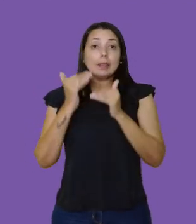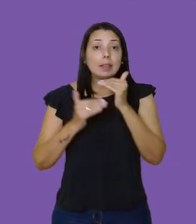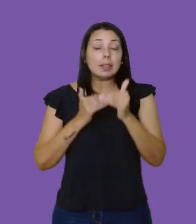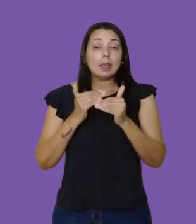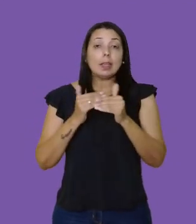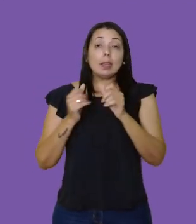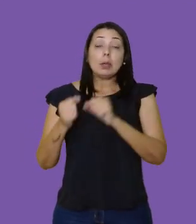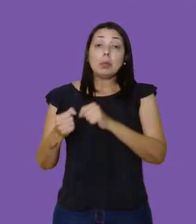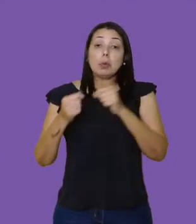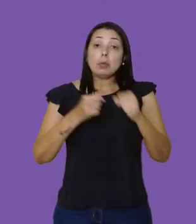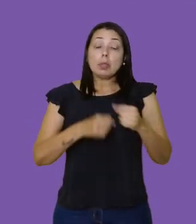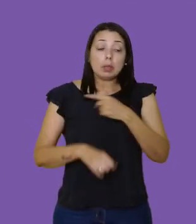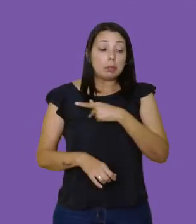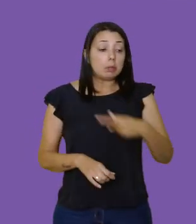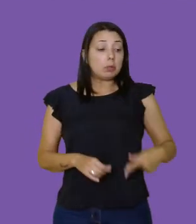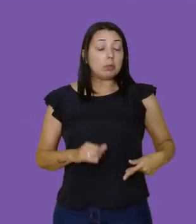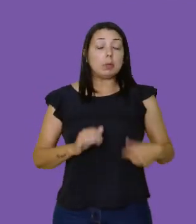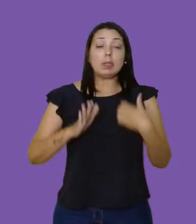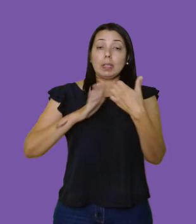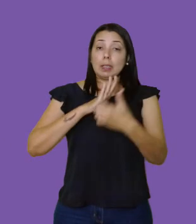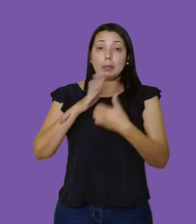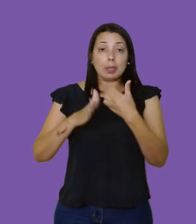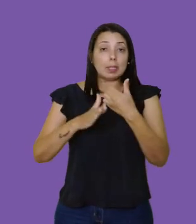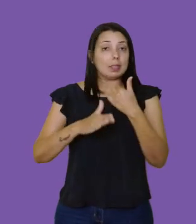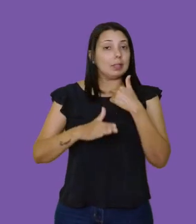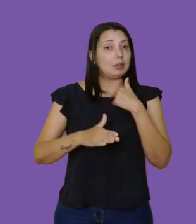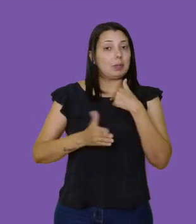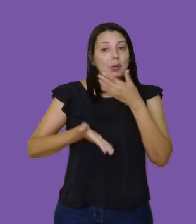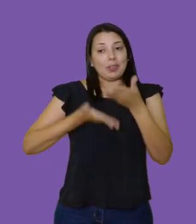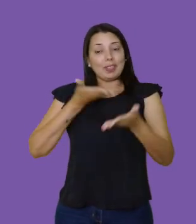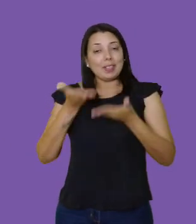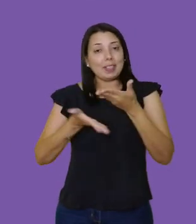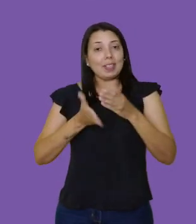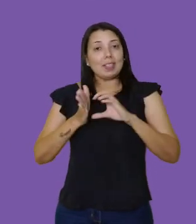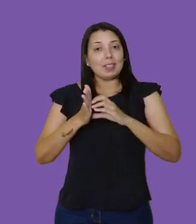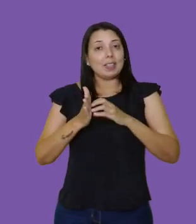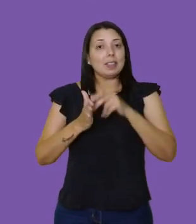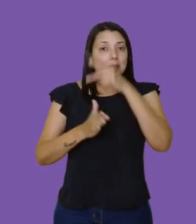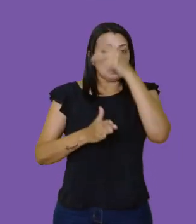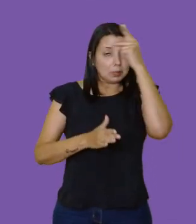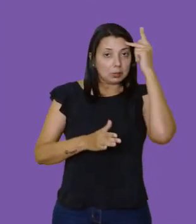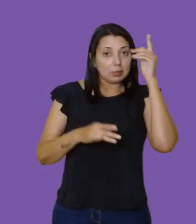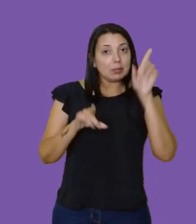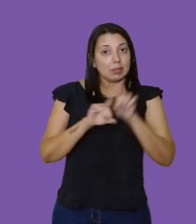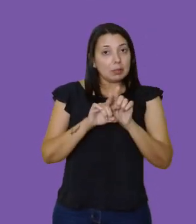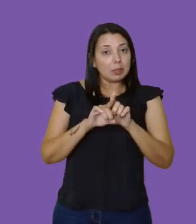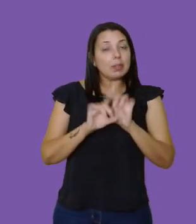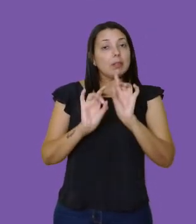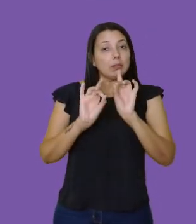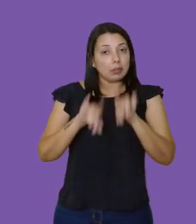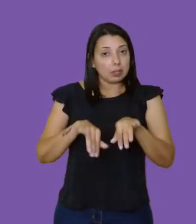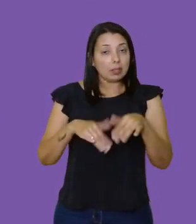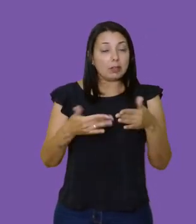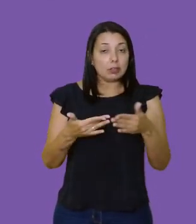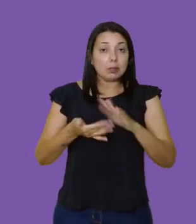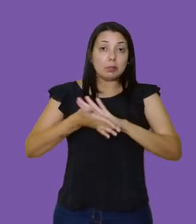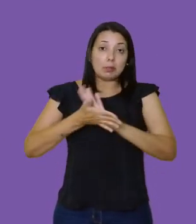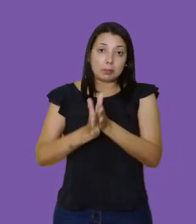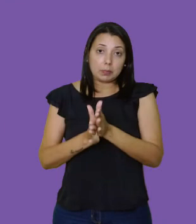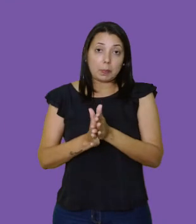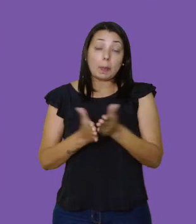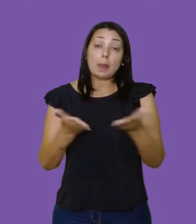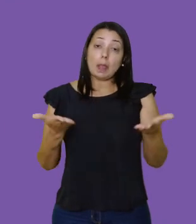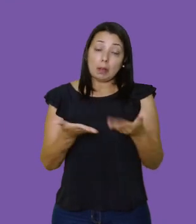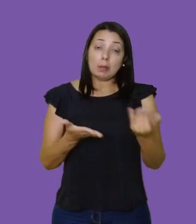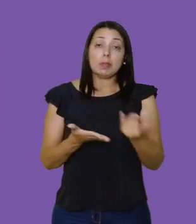Nenhum poder público, nenhuma empresa pode tratar dados pessoais e usar esses dados com finalidades discriminatórias.